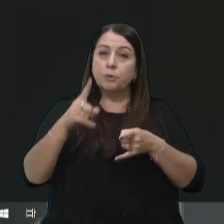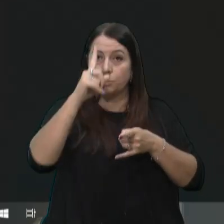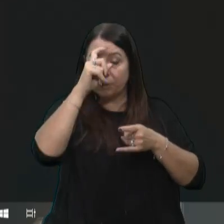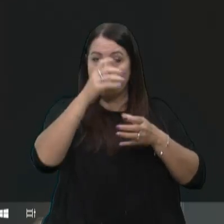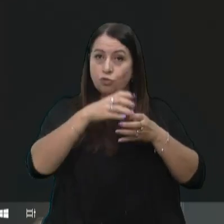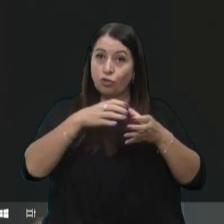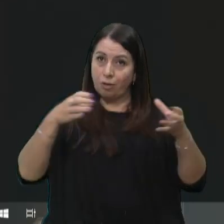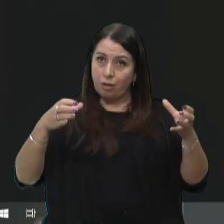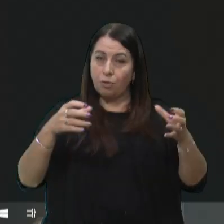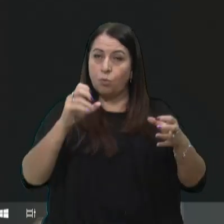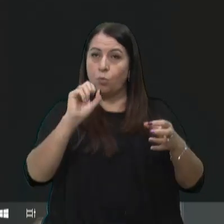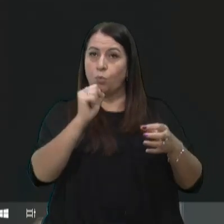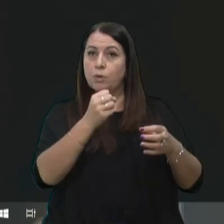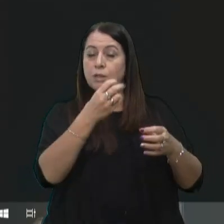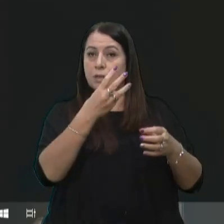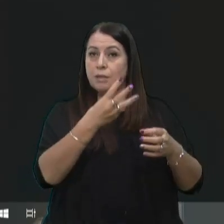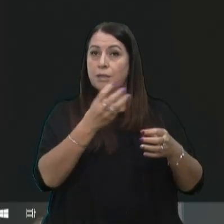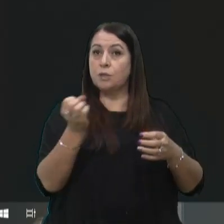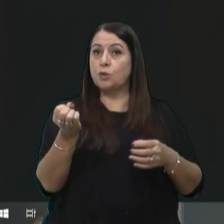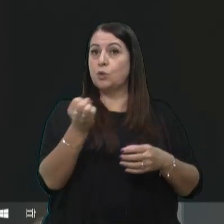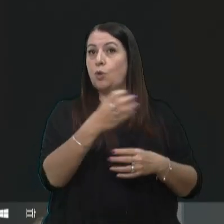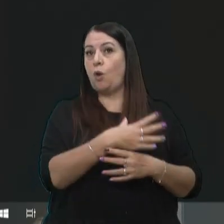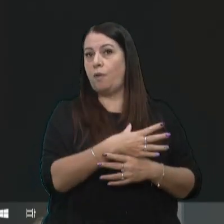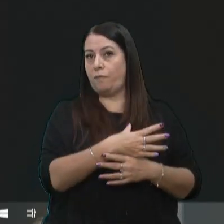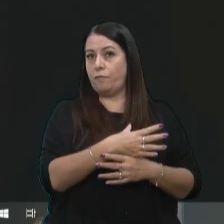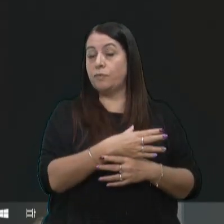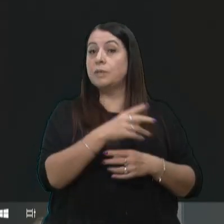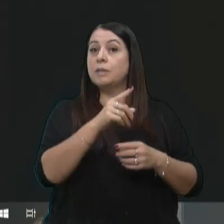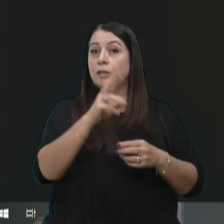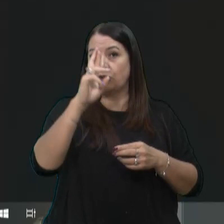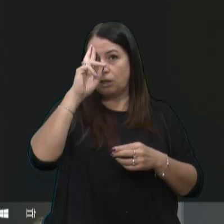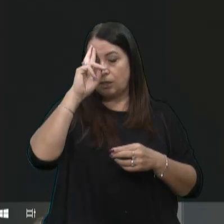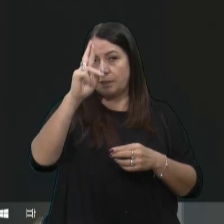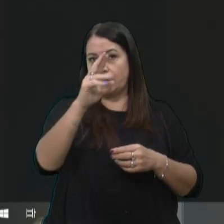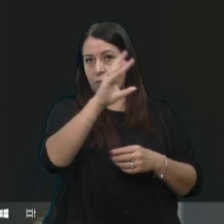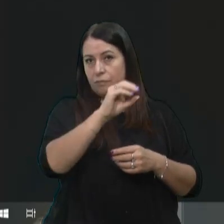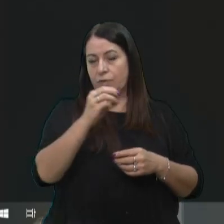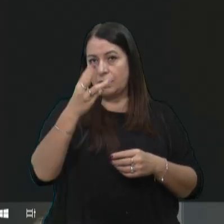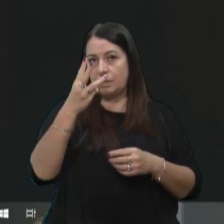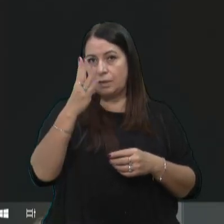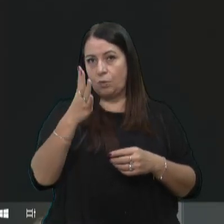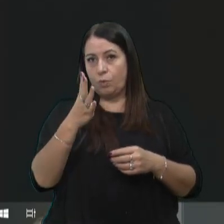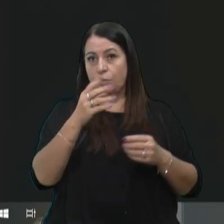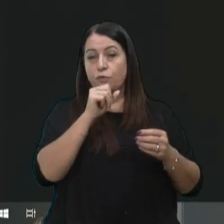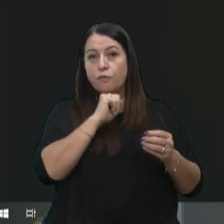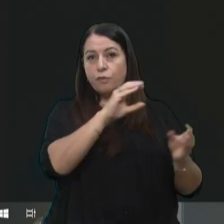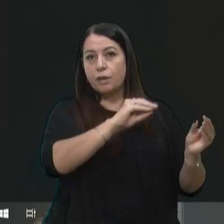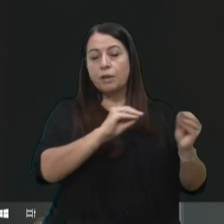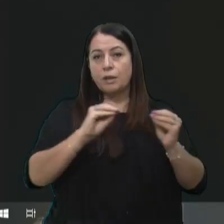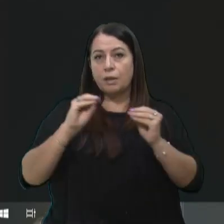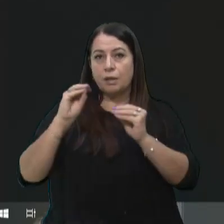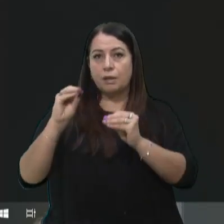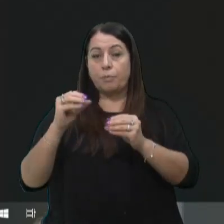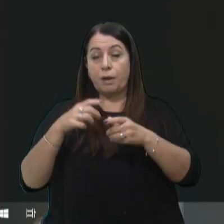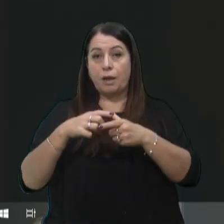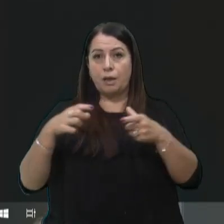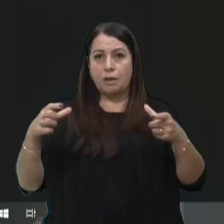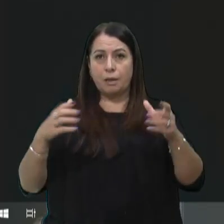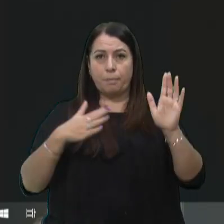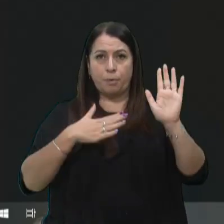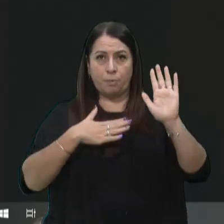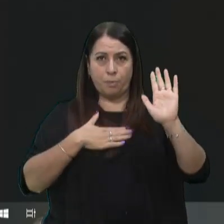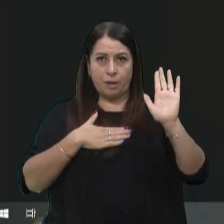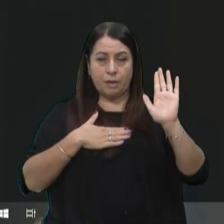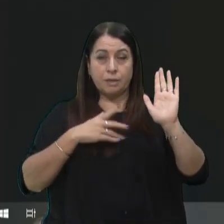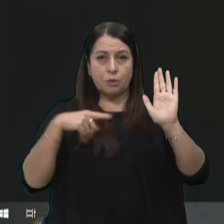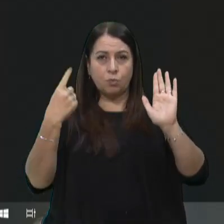Geral 83 serão novas direção levará 34 leitos da antiga para a área expandida Promessa de